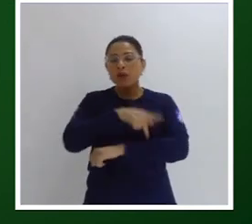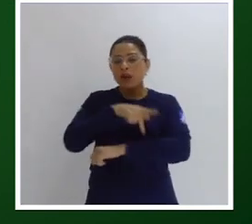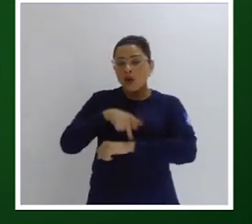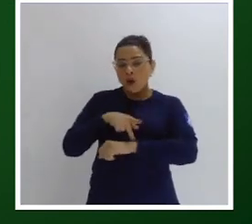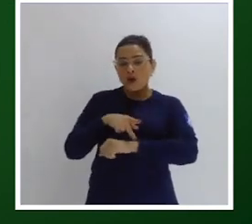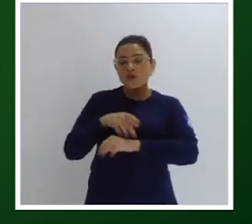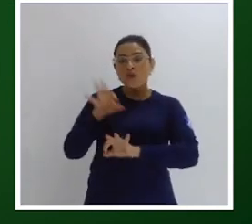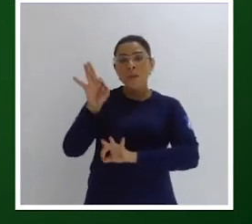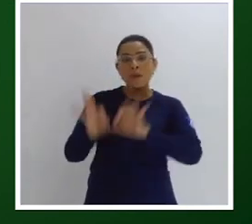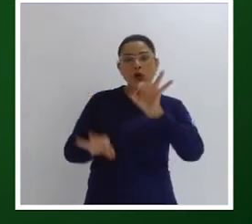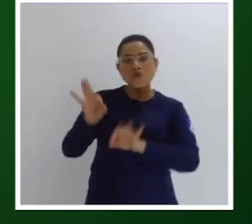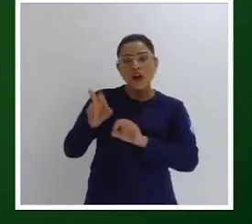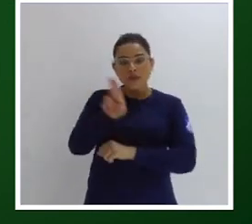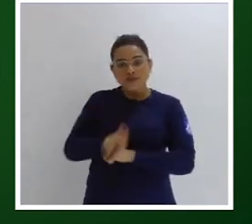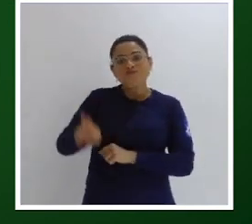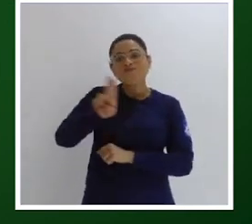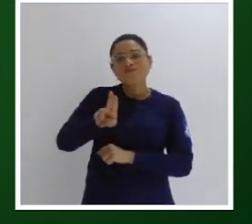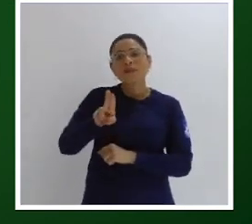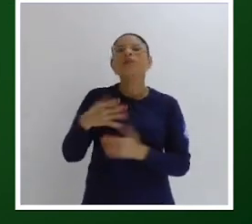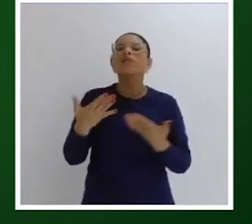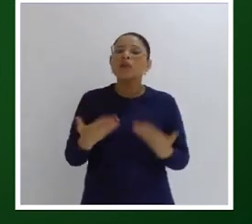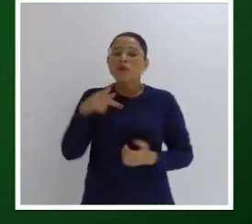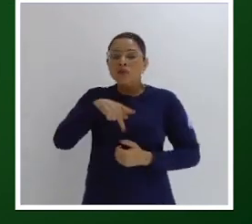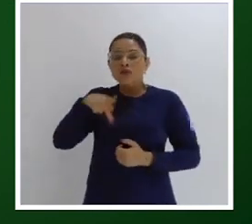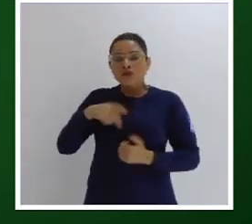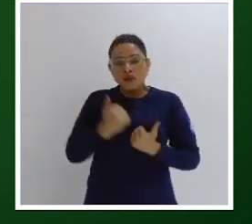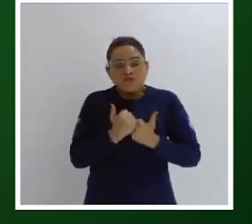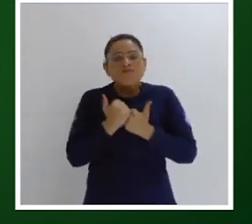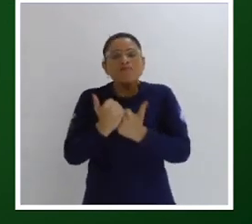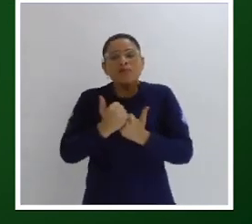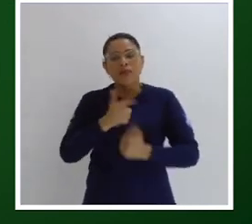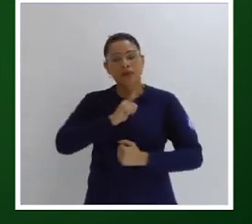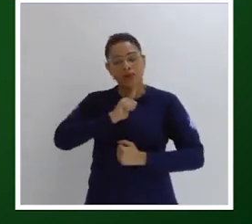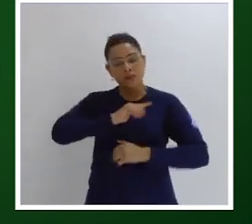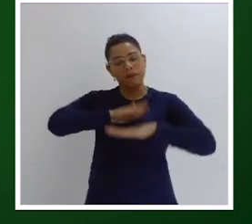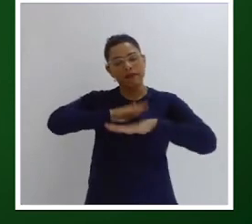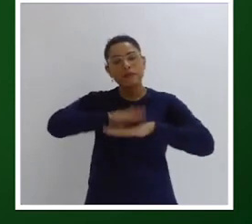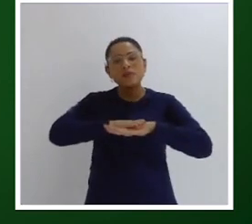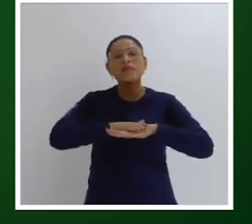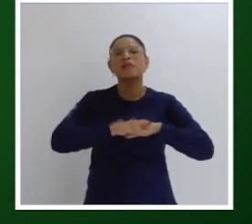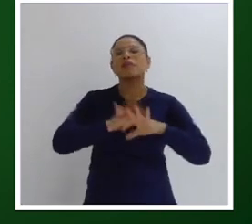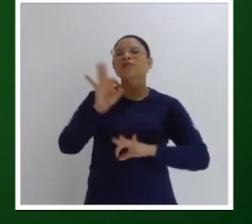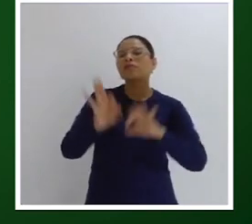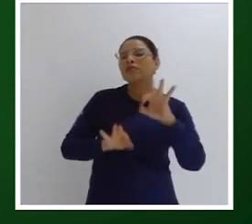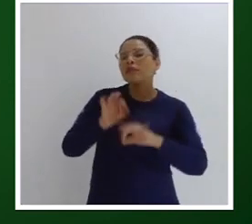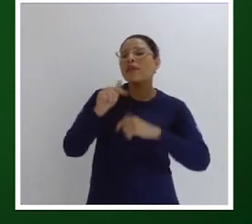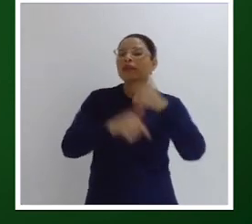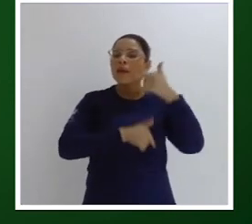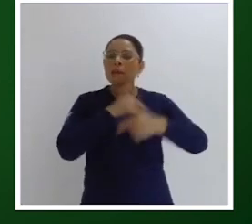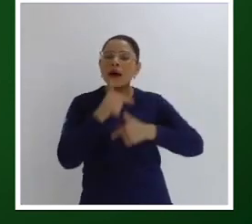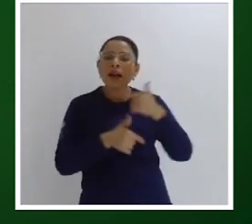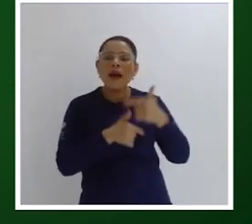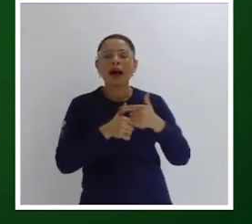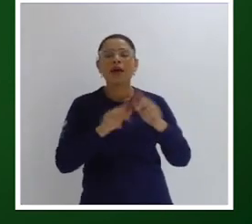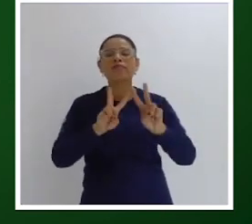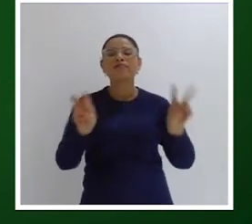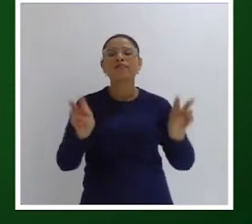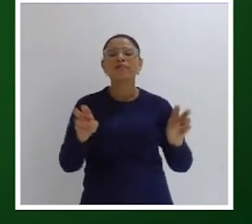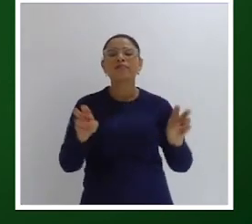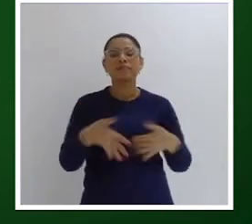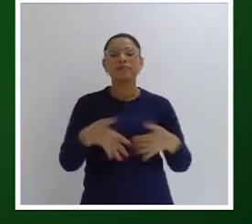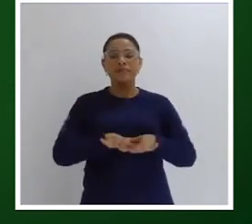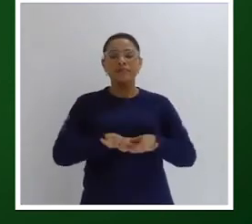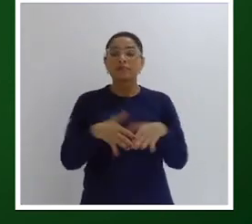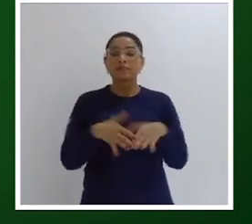Então os professores tiveram todo um auxílio para através de projetos trabalhar a questão da inclusão